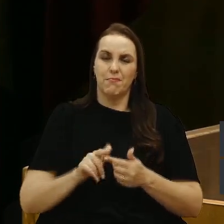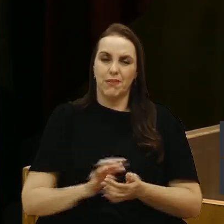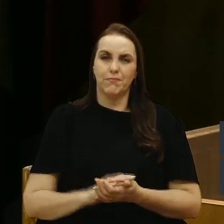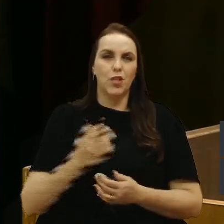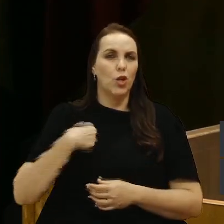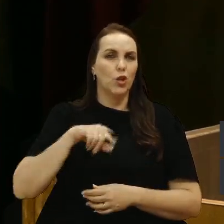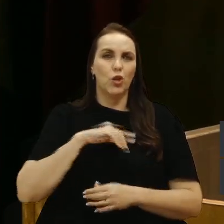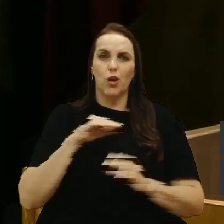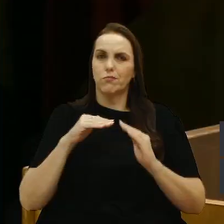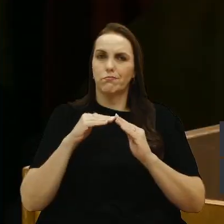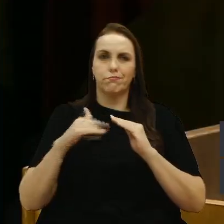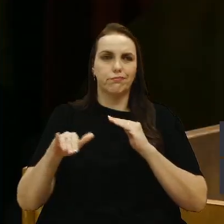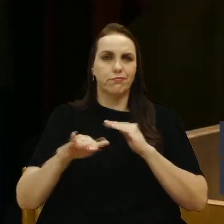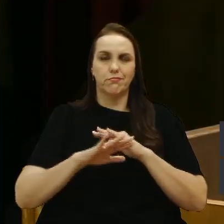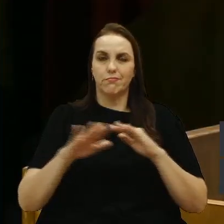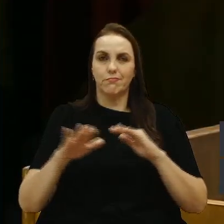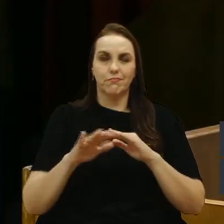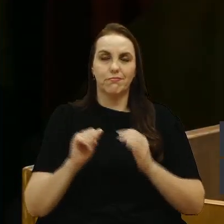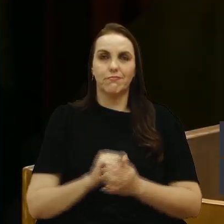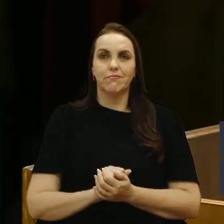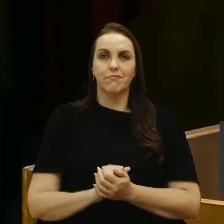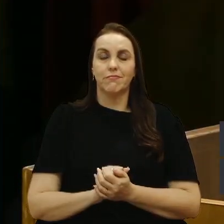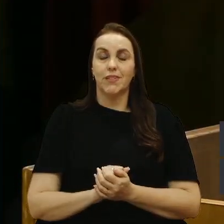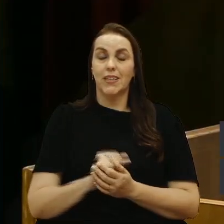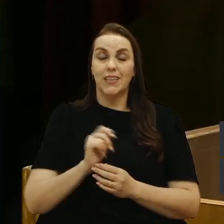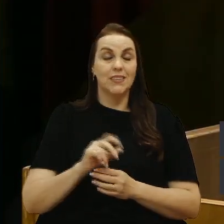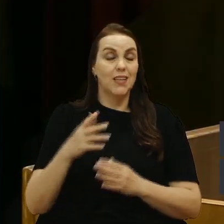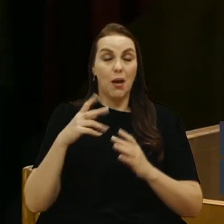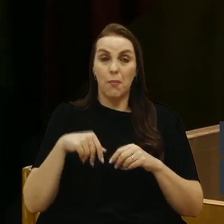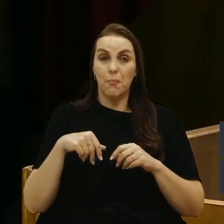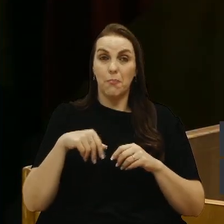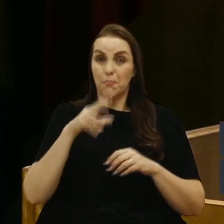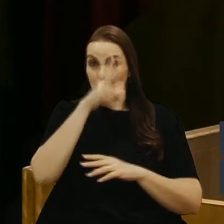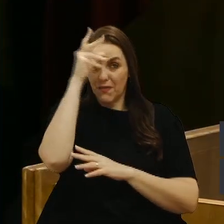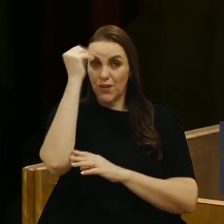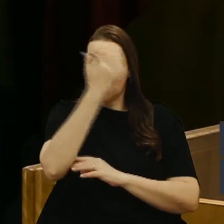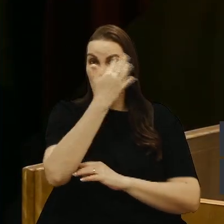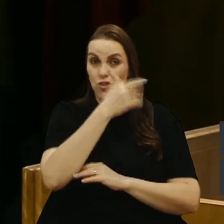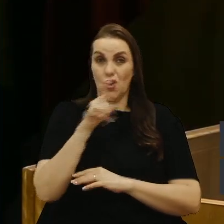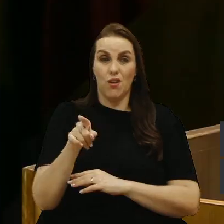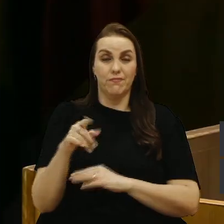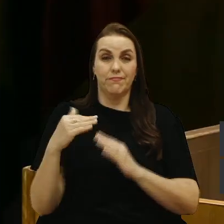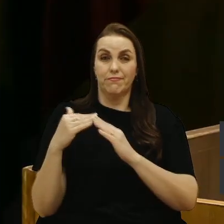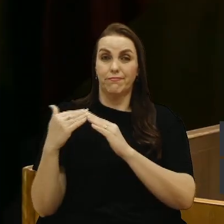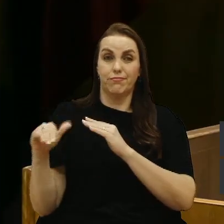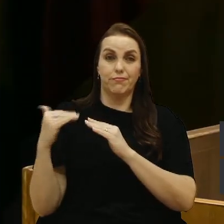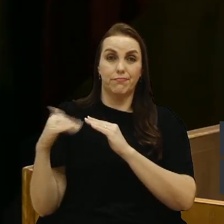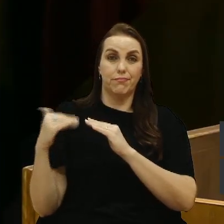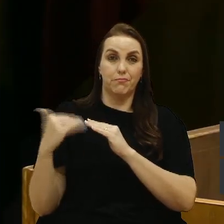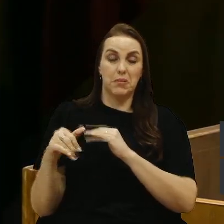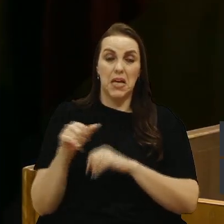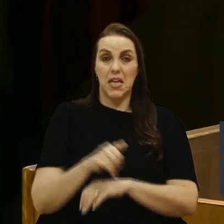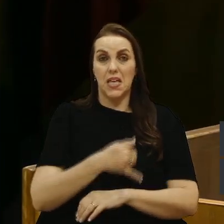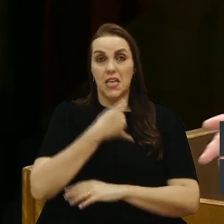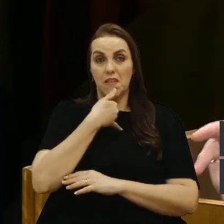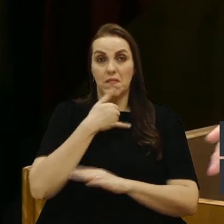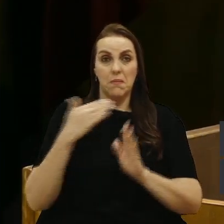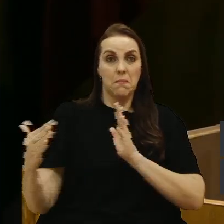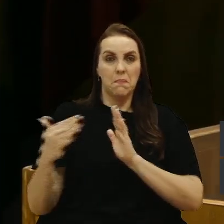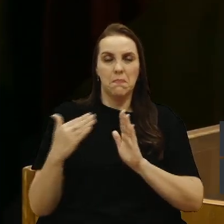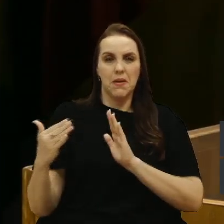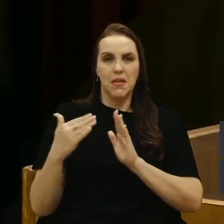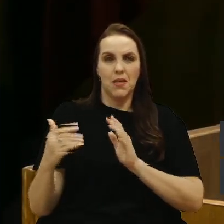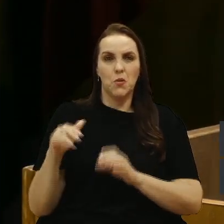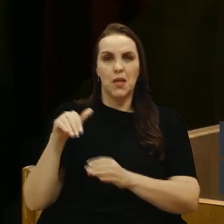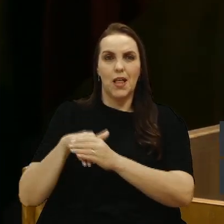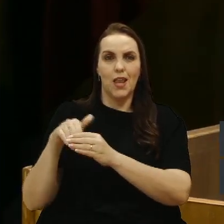na aparência e na essência do prefeito Adiló, que infelizmente durante o período eleitoral, utilizou os 45 dias